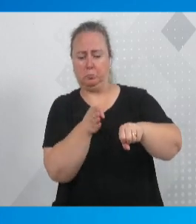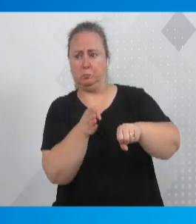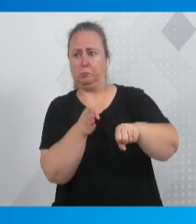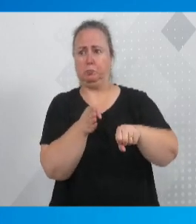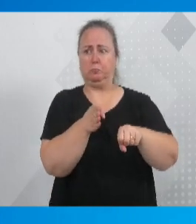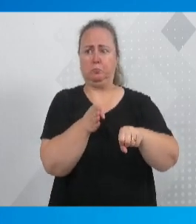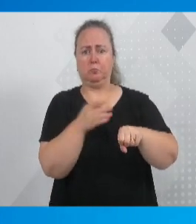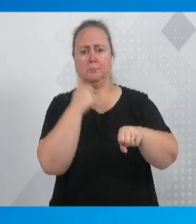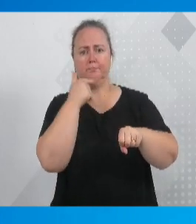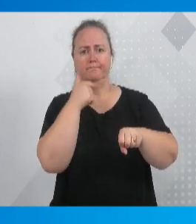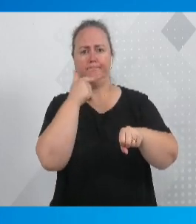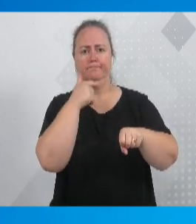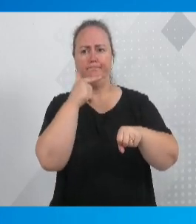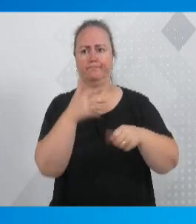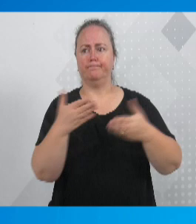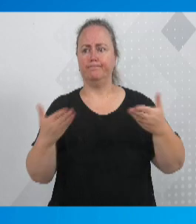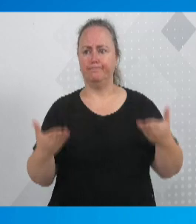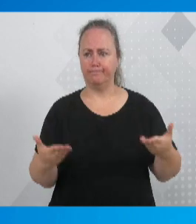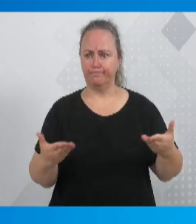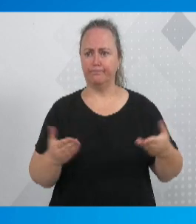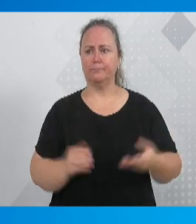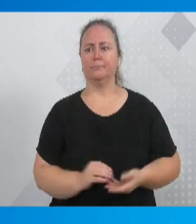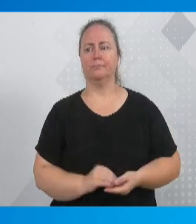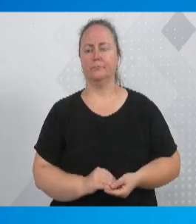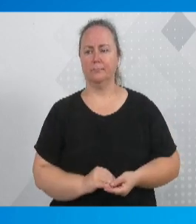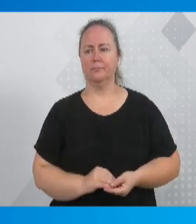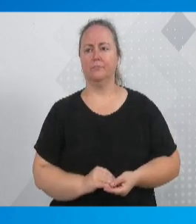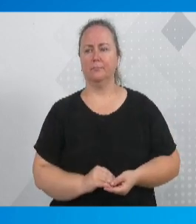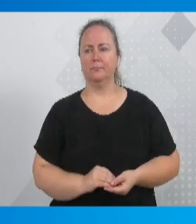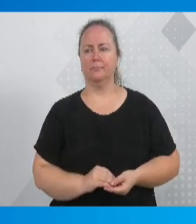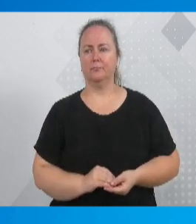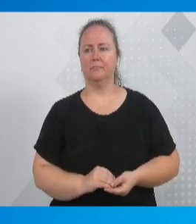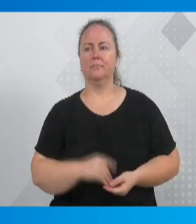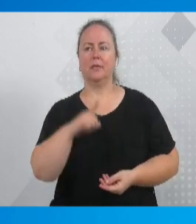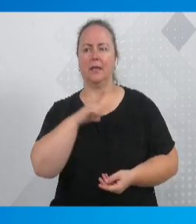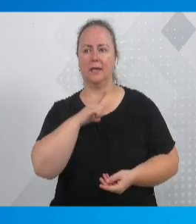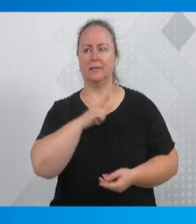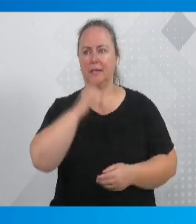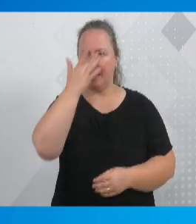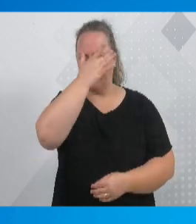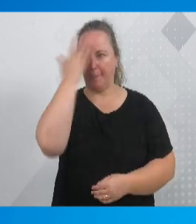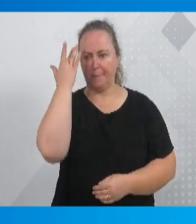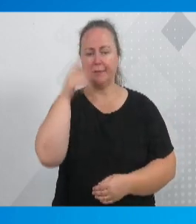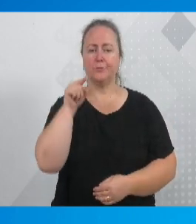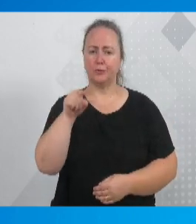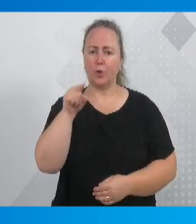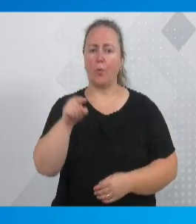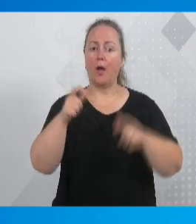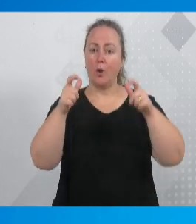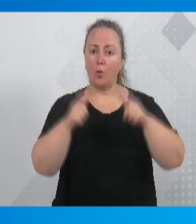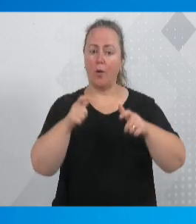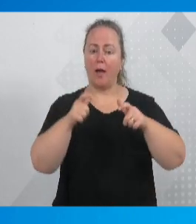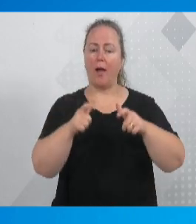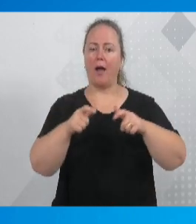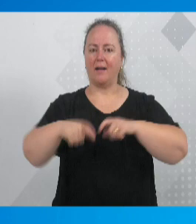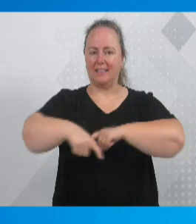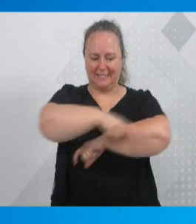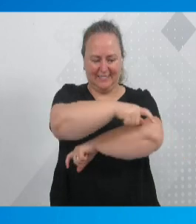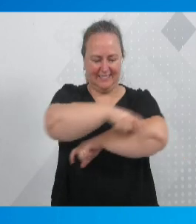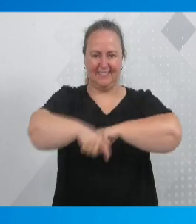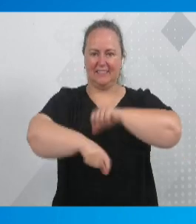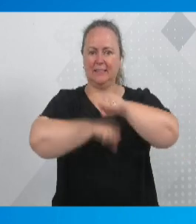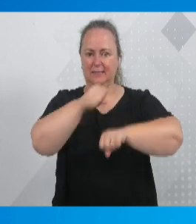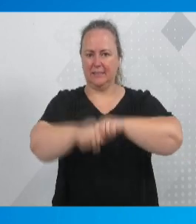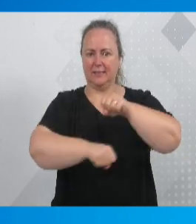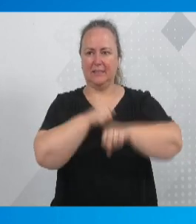vez vou fazer esse caminhamento eh quem que fez esse caminhamento foi um ciclista que percorre esse esse esse percurso da Rua Bahia mas